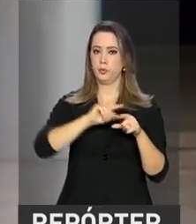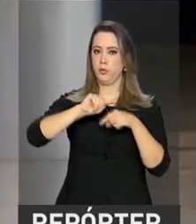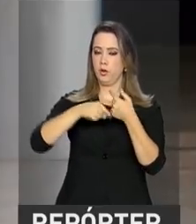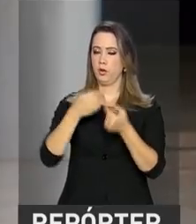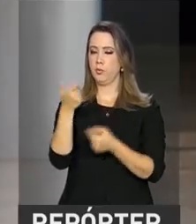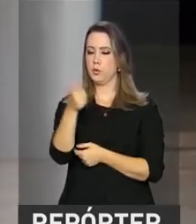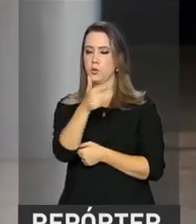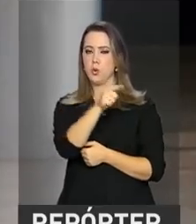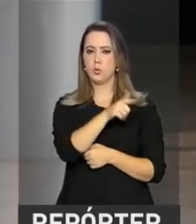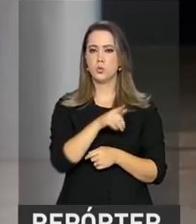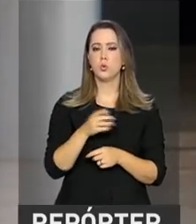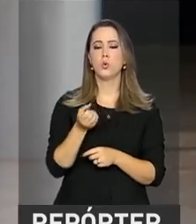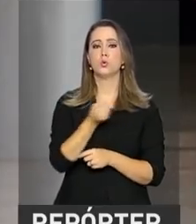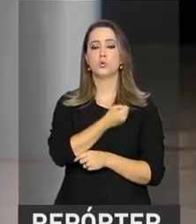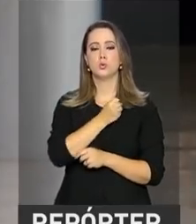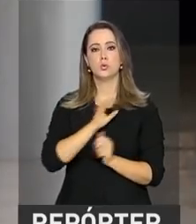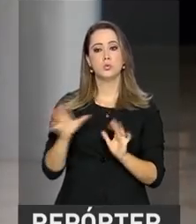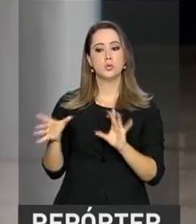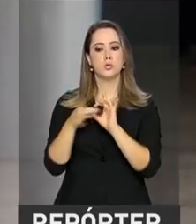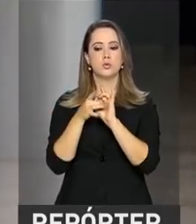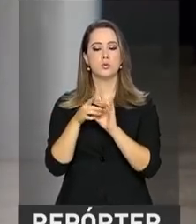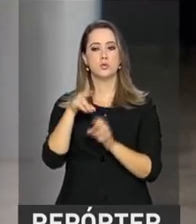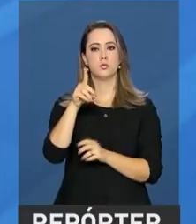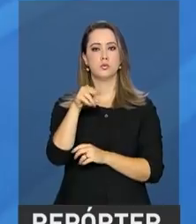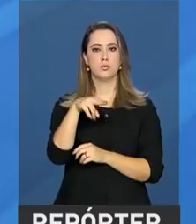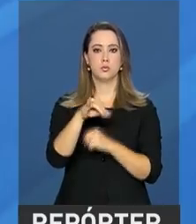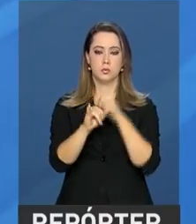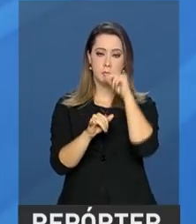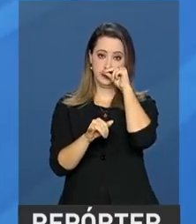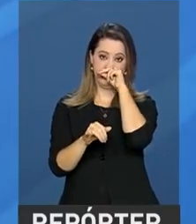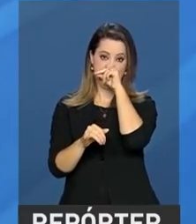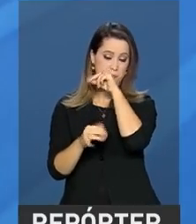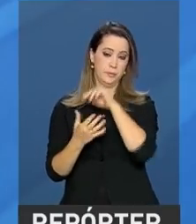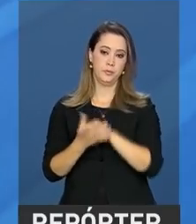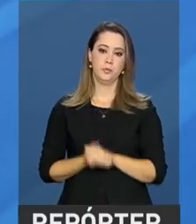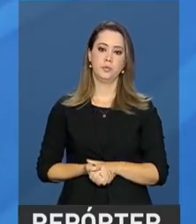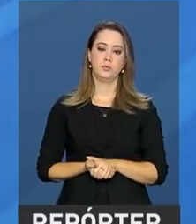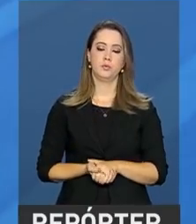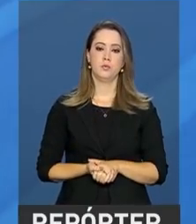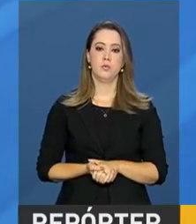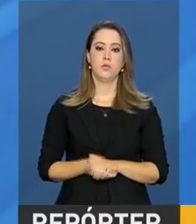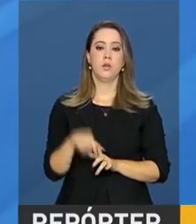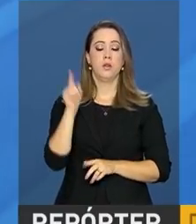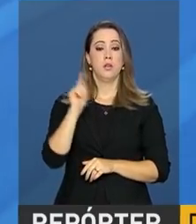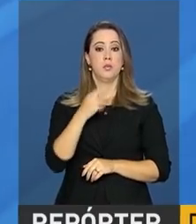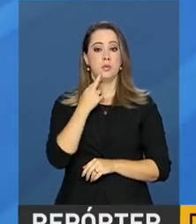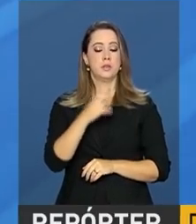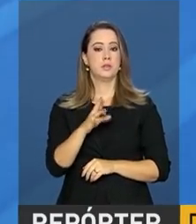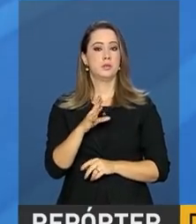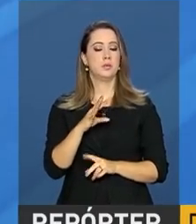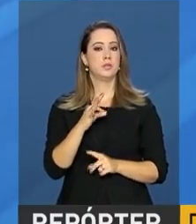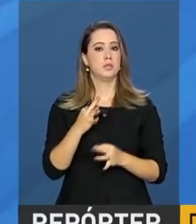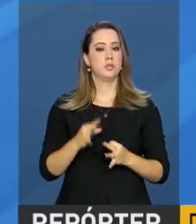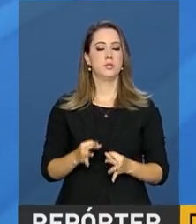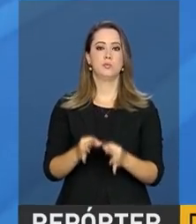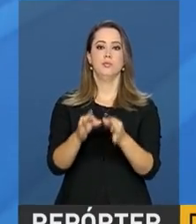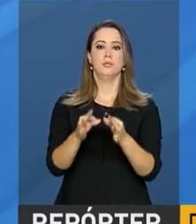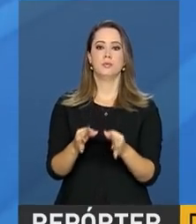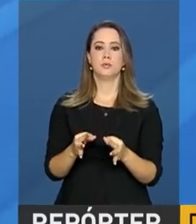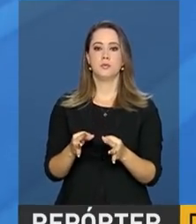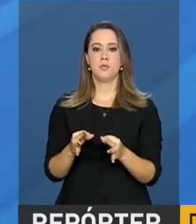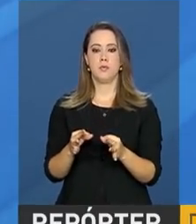documentos também vão se integrar ao dn trata se de uma solução tecnológica que vai